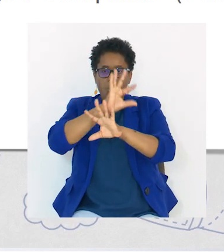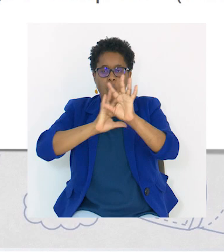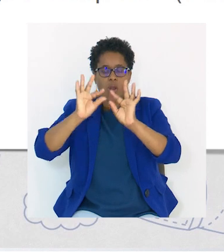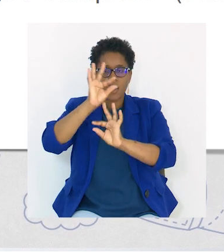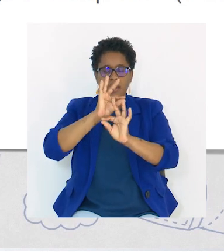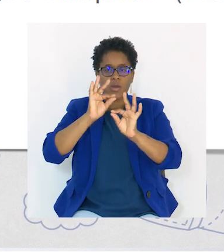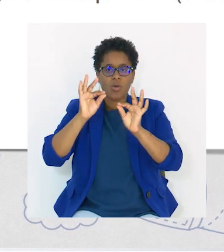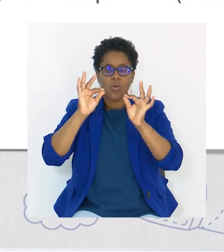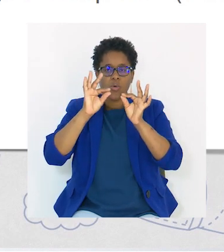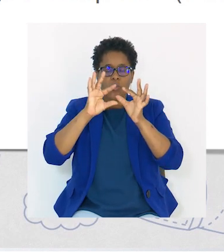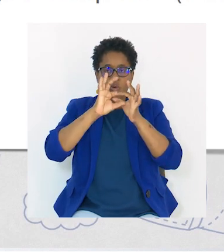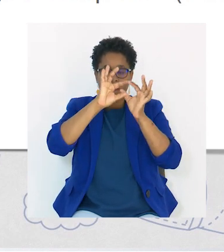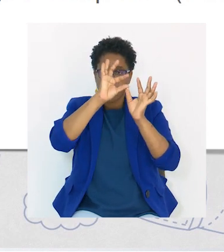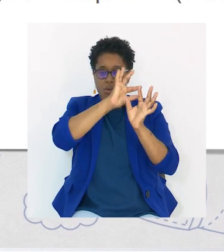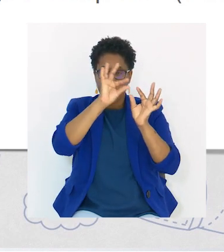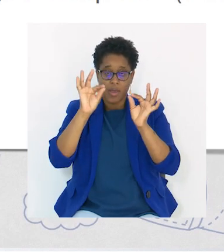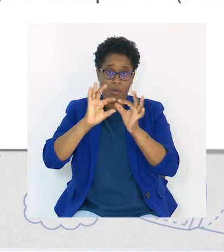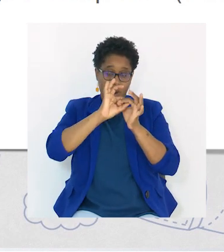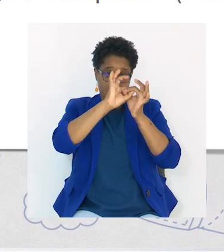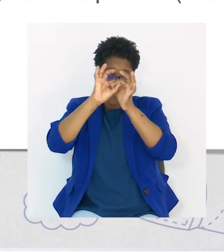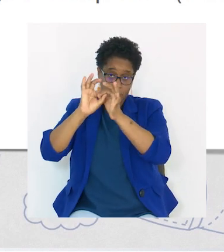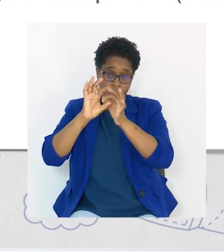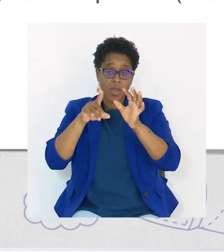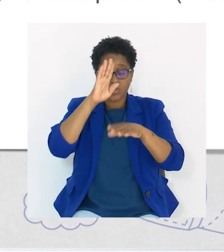que aconteceu no ano